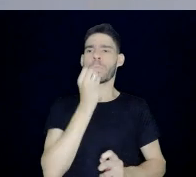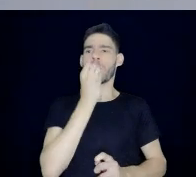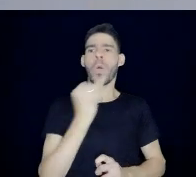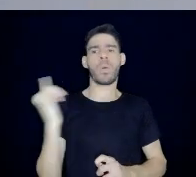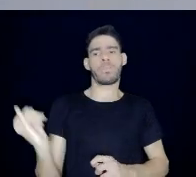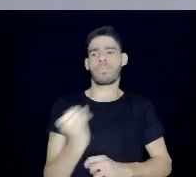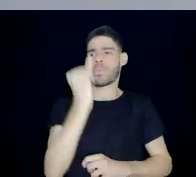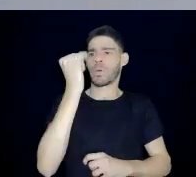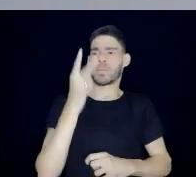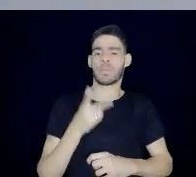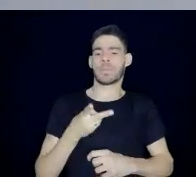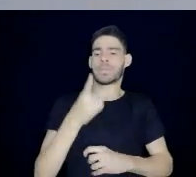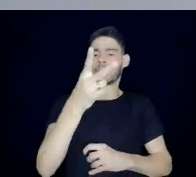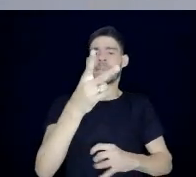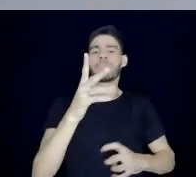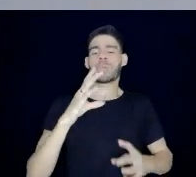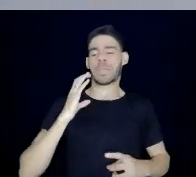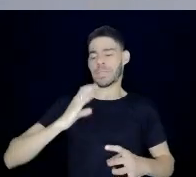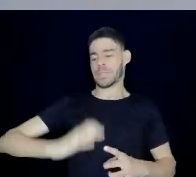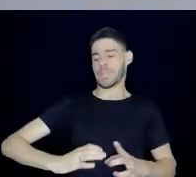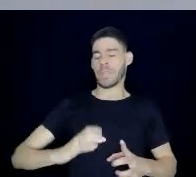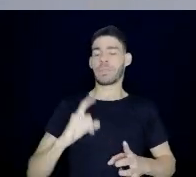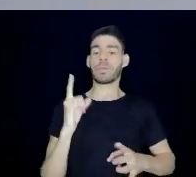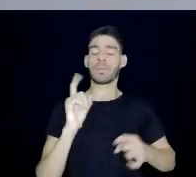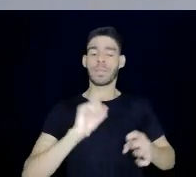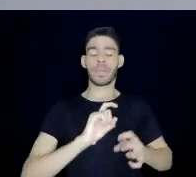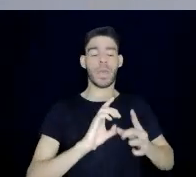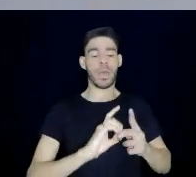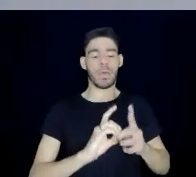sempre muito importante para que a nossa cidadania e a